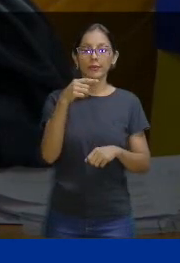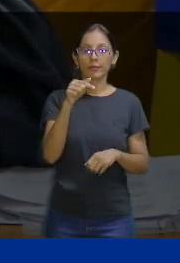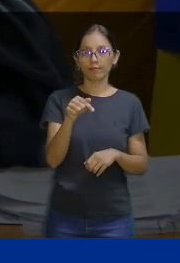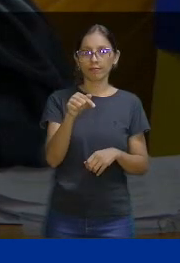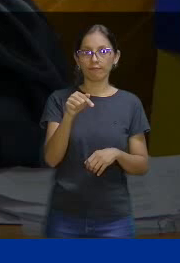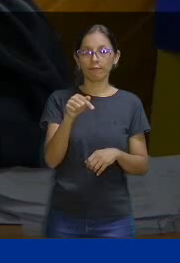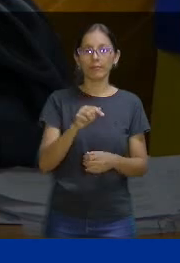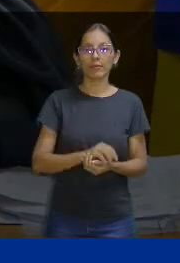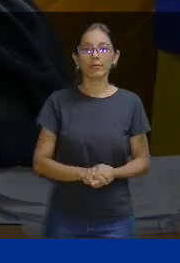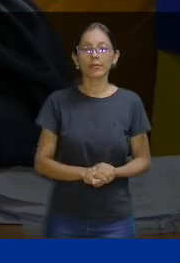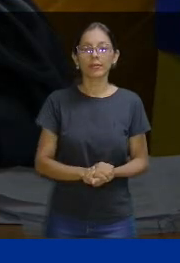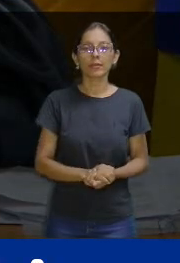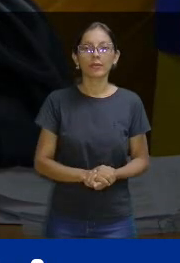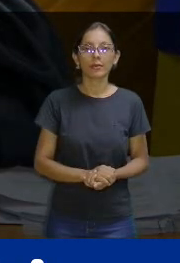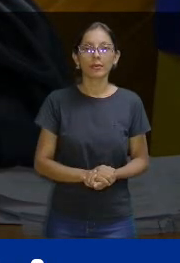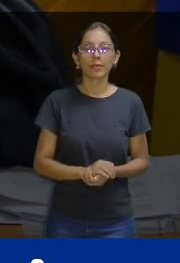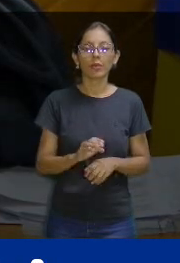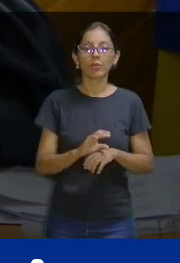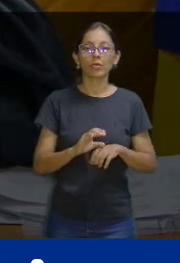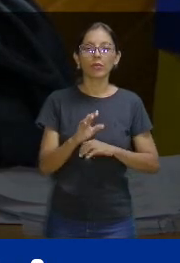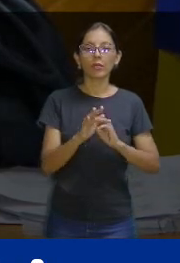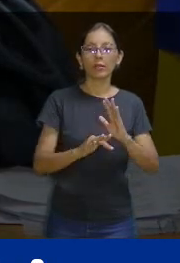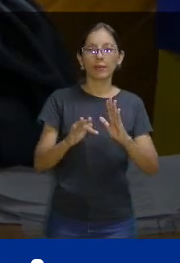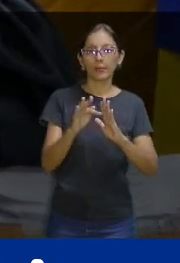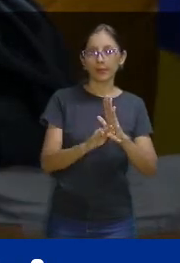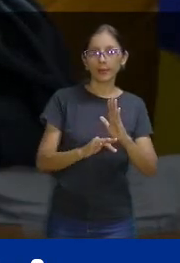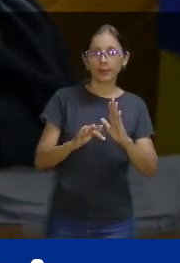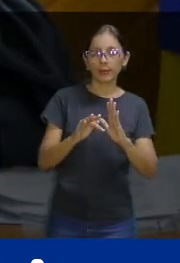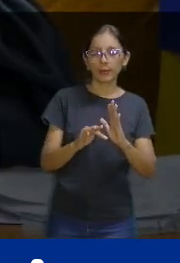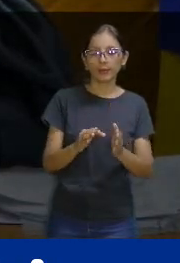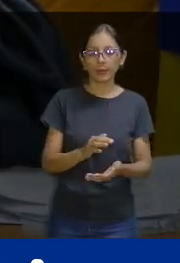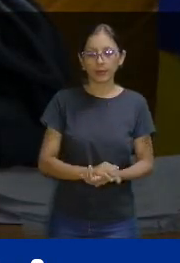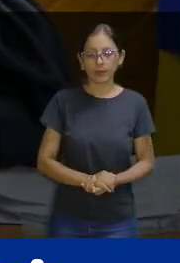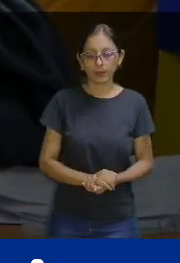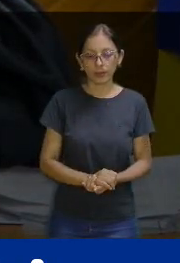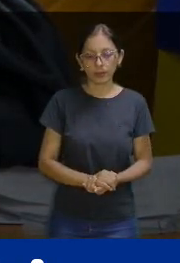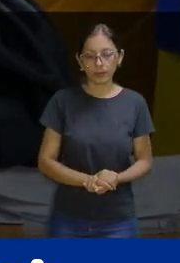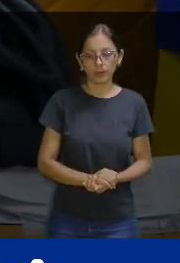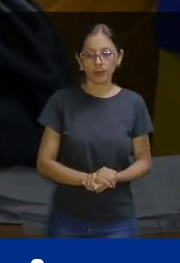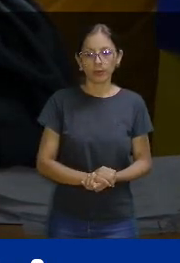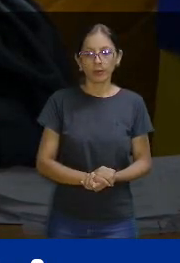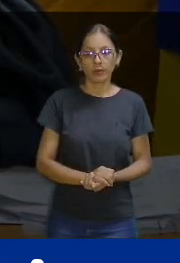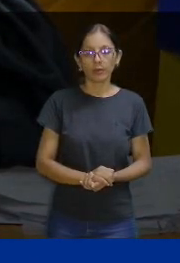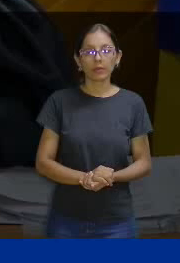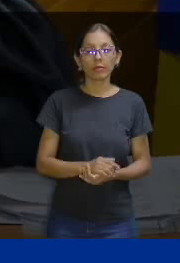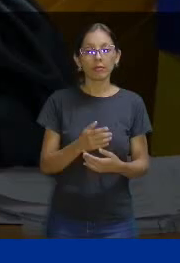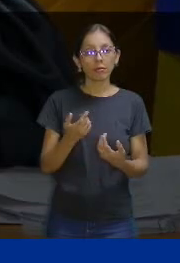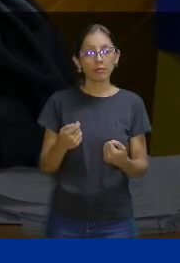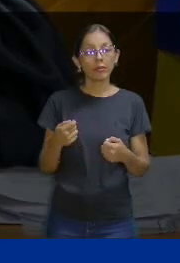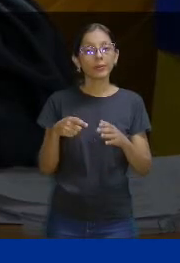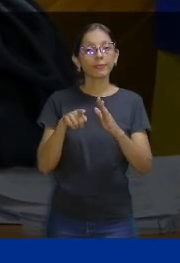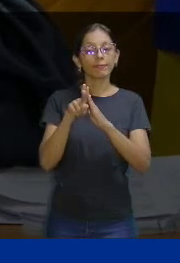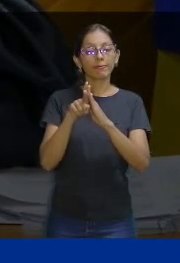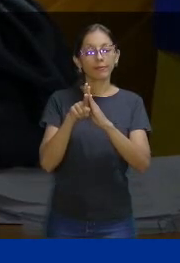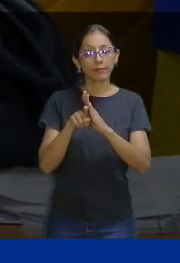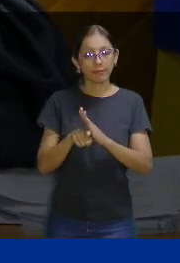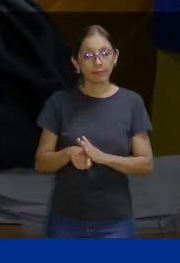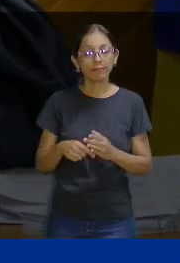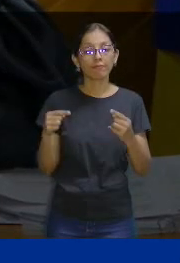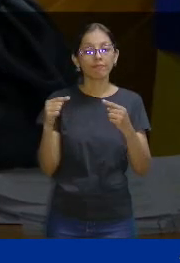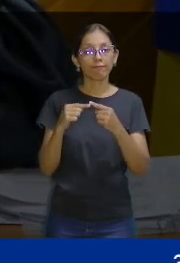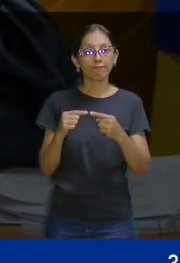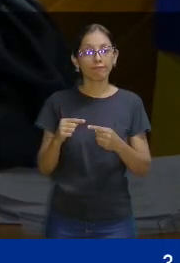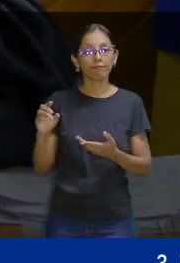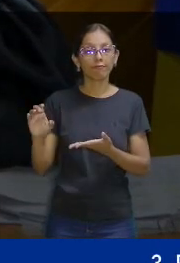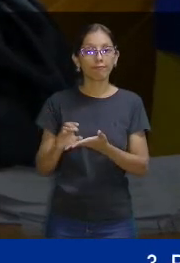Federal. E C. Decida, segundo sua convicção, sobre a regularidade da prestação de contas. Fecho aspas,